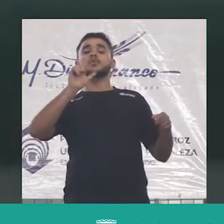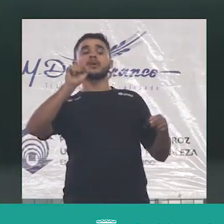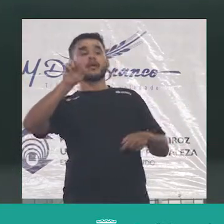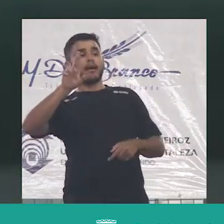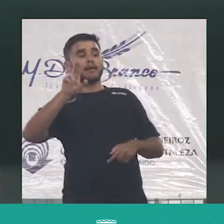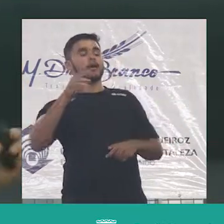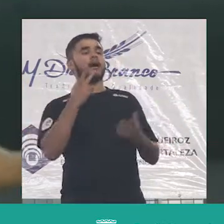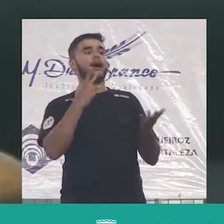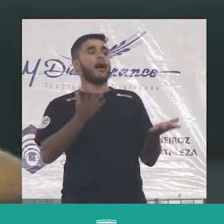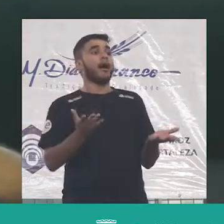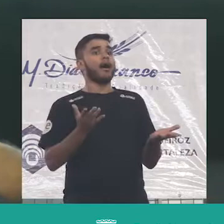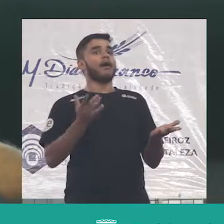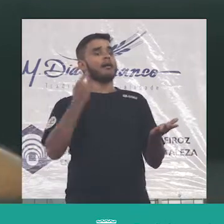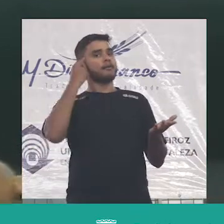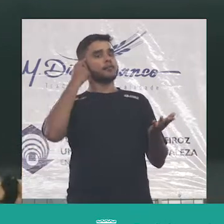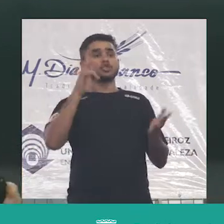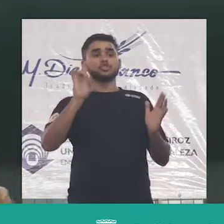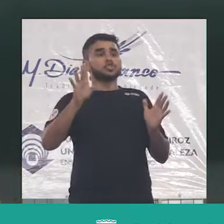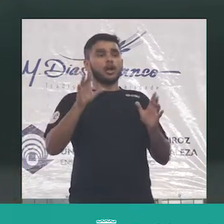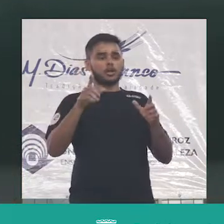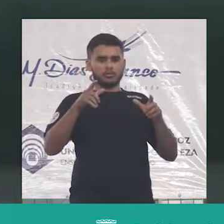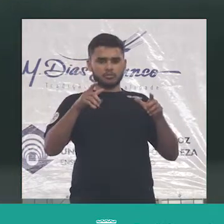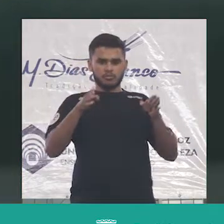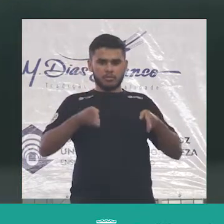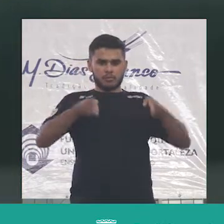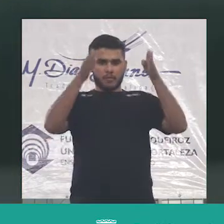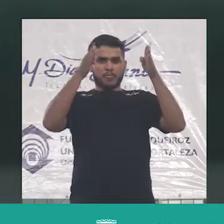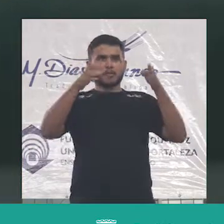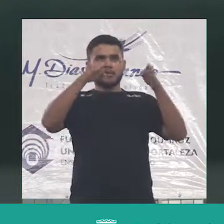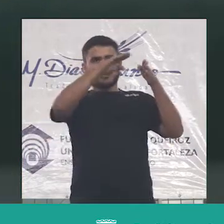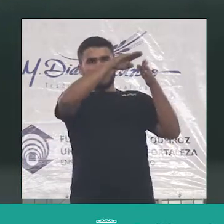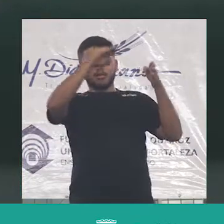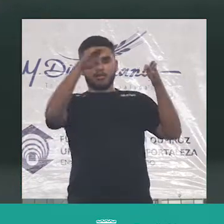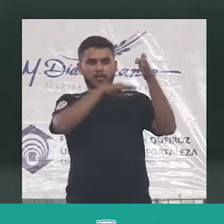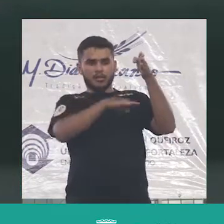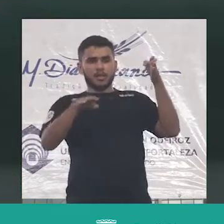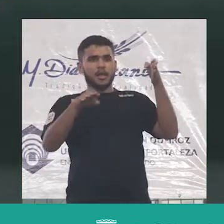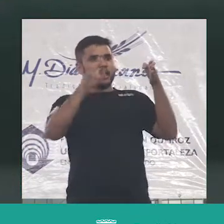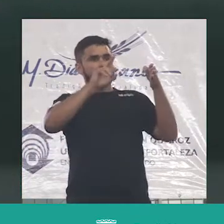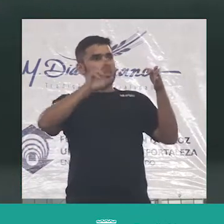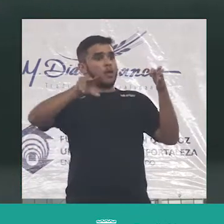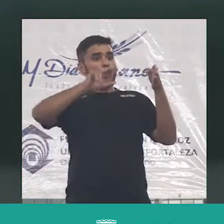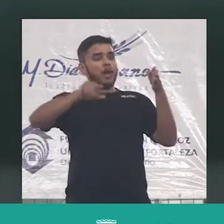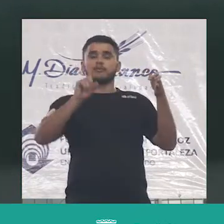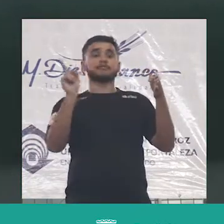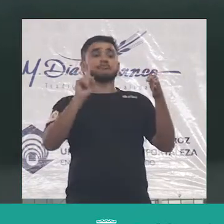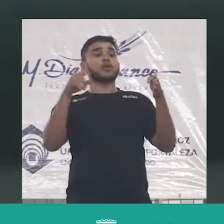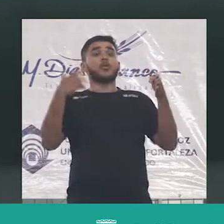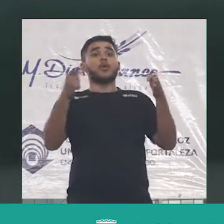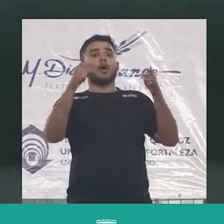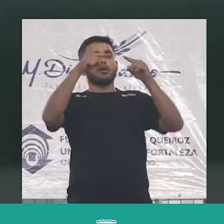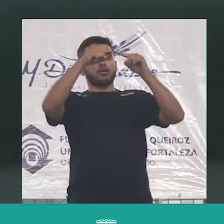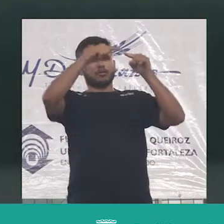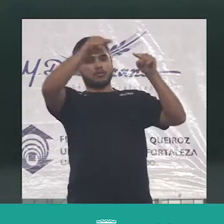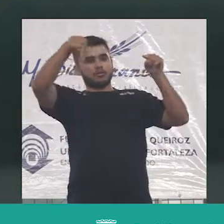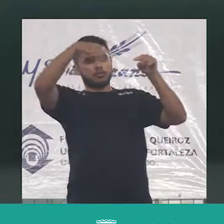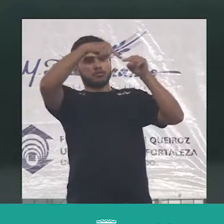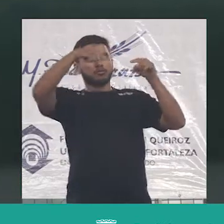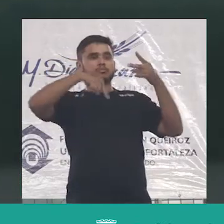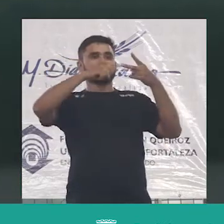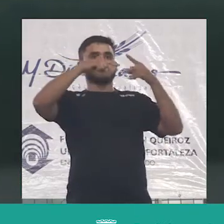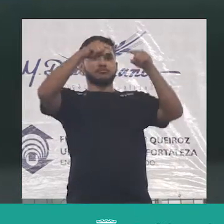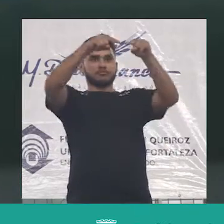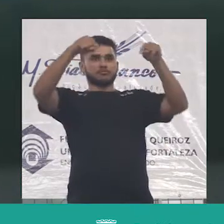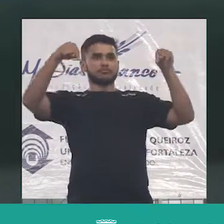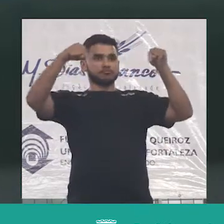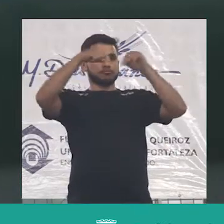que muda de um prisma para o outro não é o fato das bases não serem paralelas, mas sim o tipo de base que eu tenho. Por